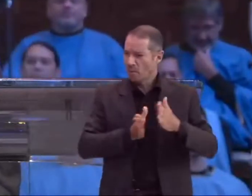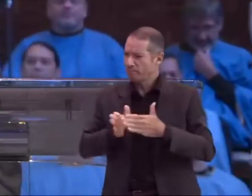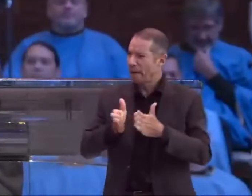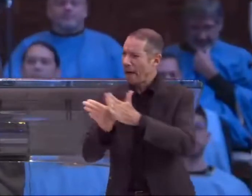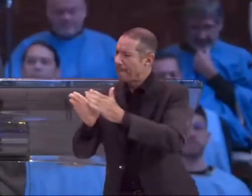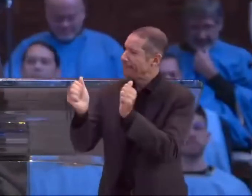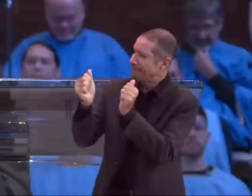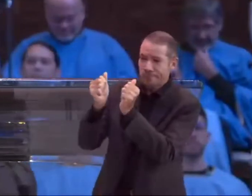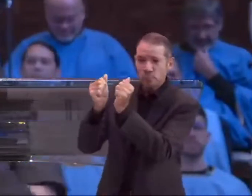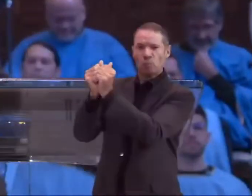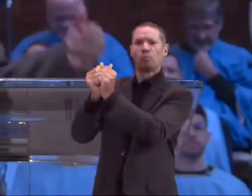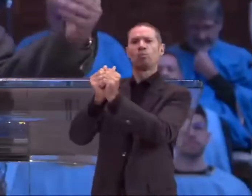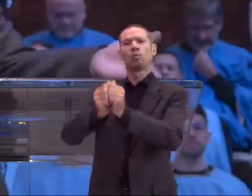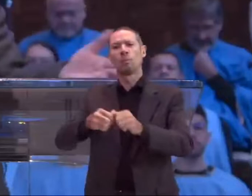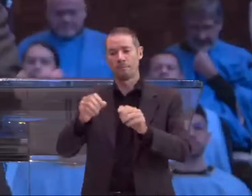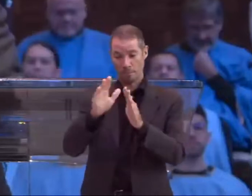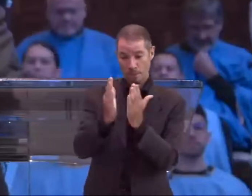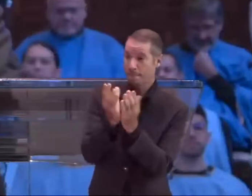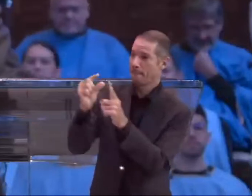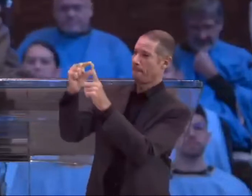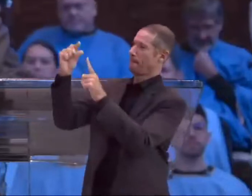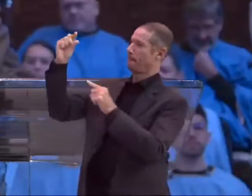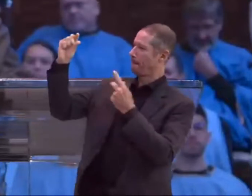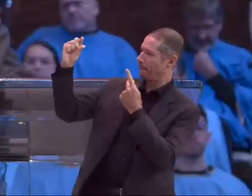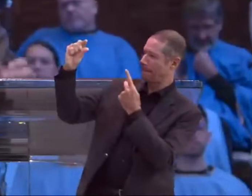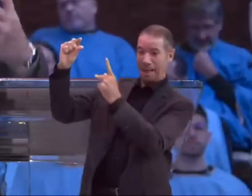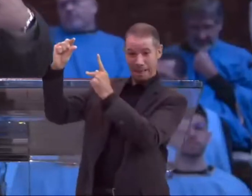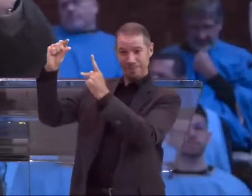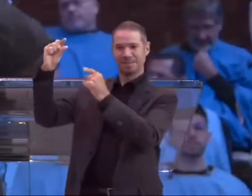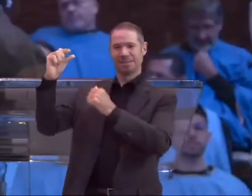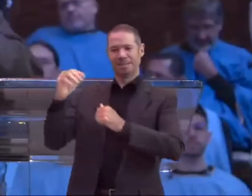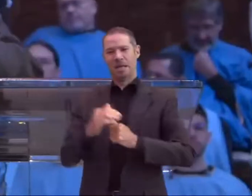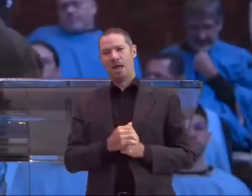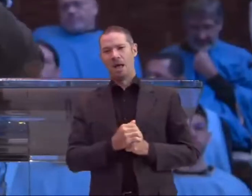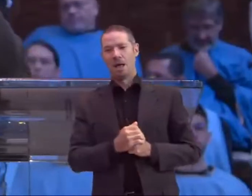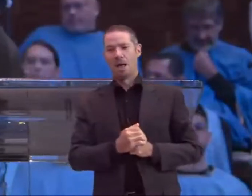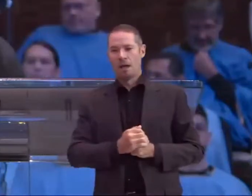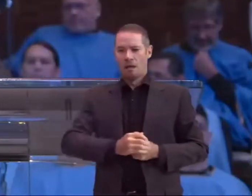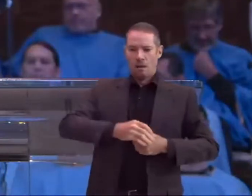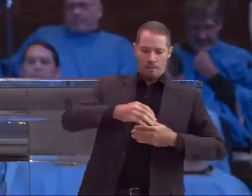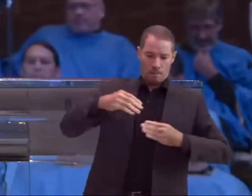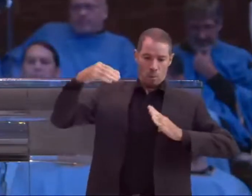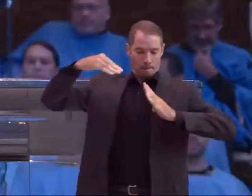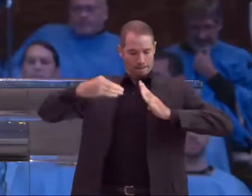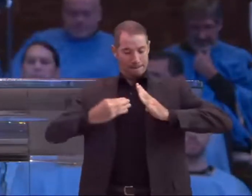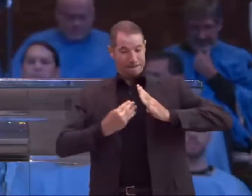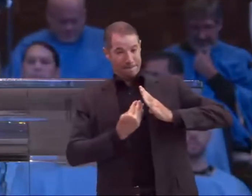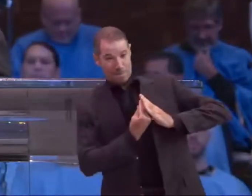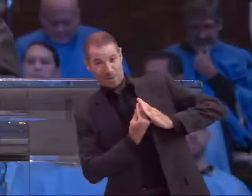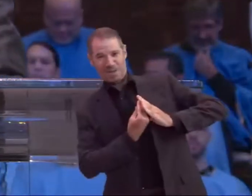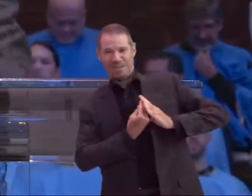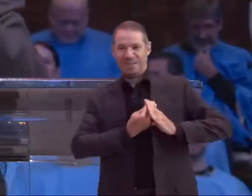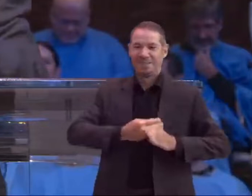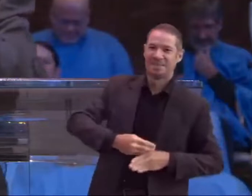com o Senhor? A gente vive com a palavra de Deus, que quando plantada, guardada no nosso